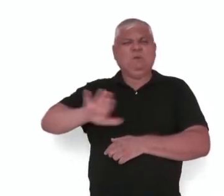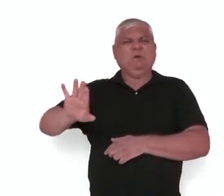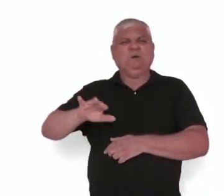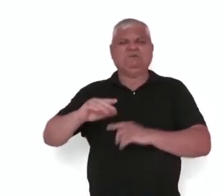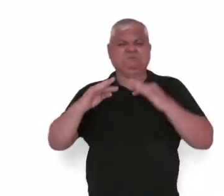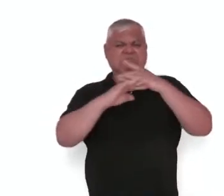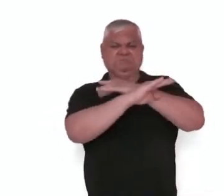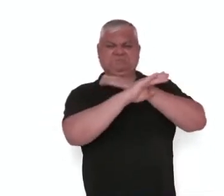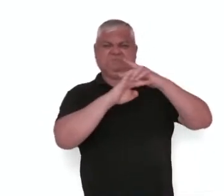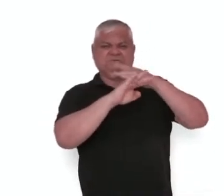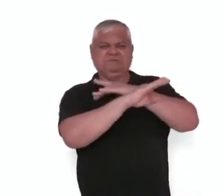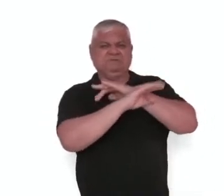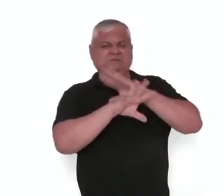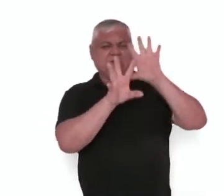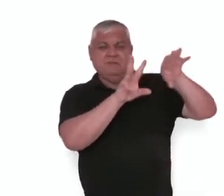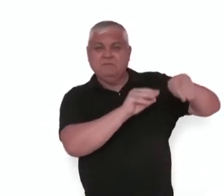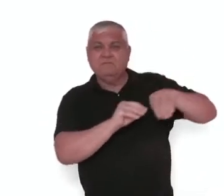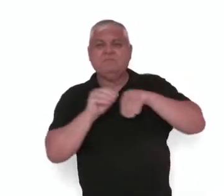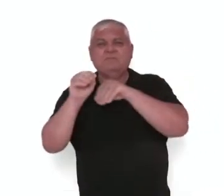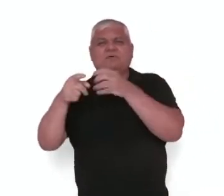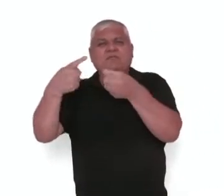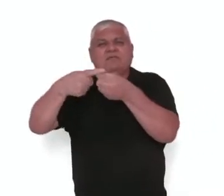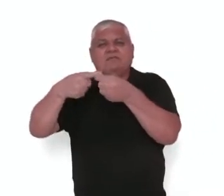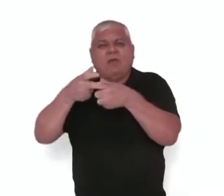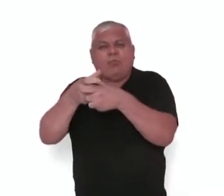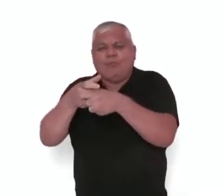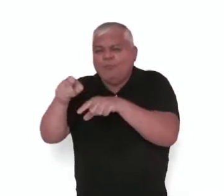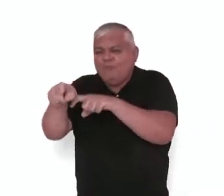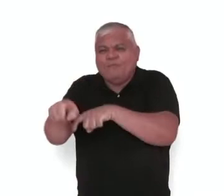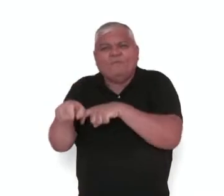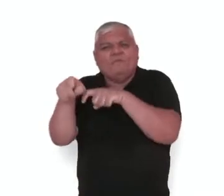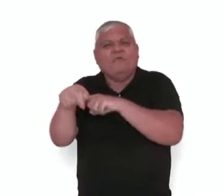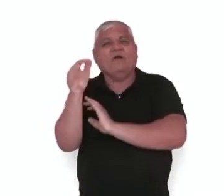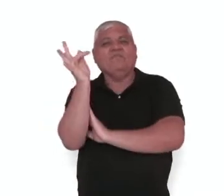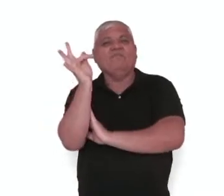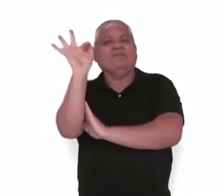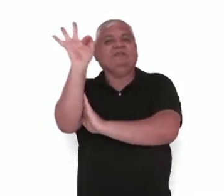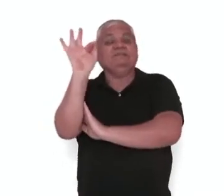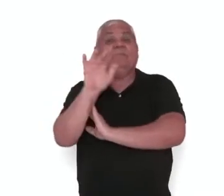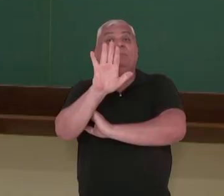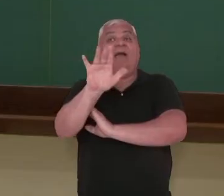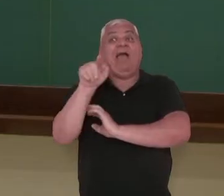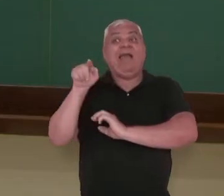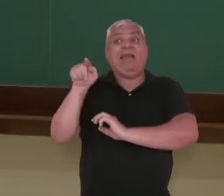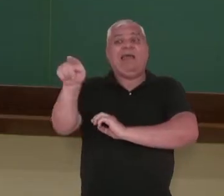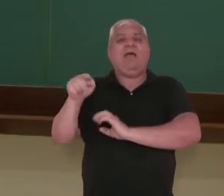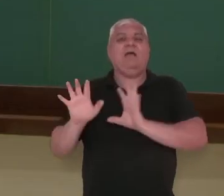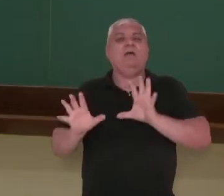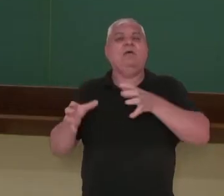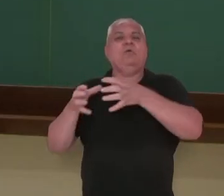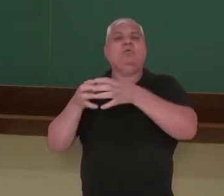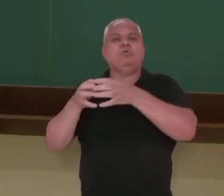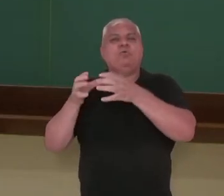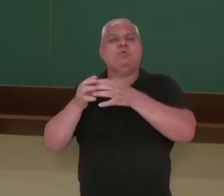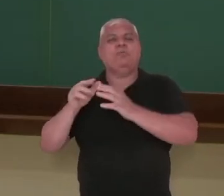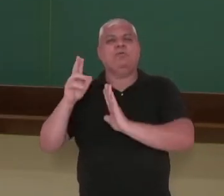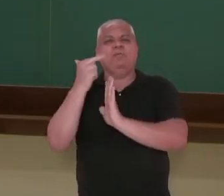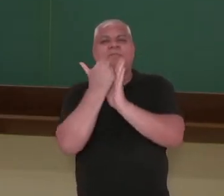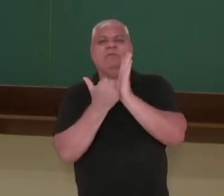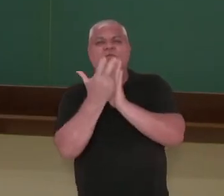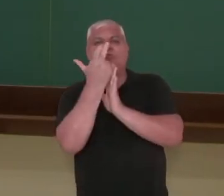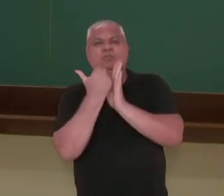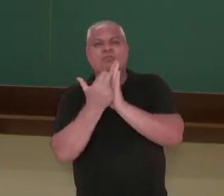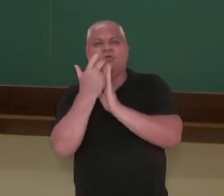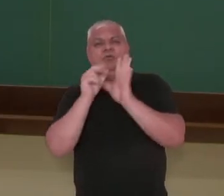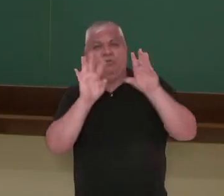muda para Barbizon em 1840, uma cidade pequena lá do interior da França, só que nessa época um grupo de pintores ingleses, eles se